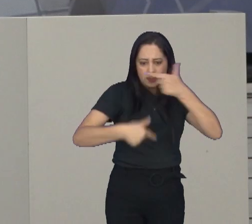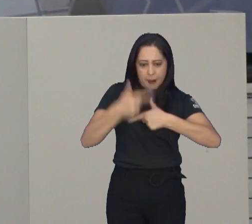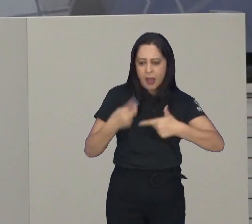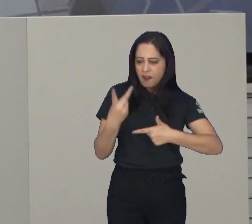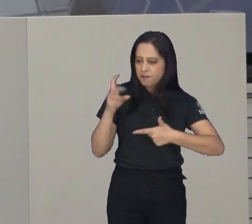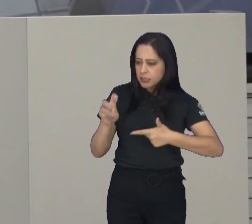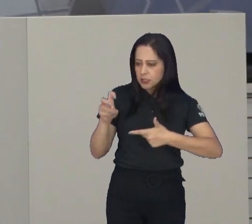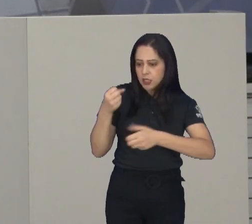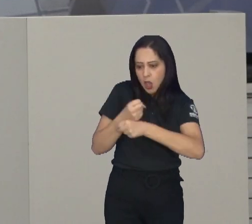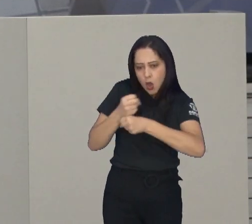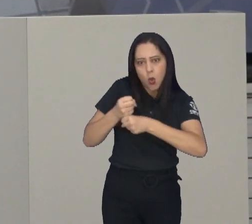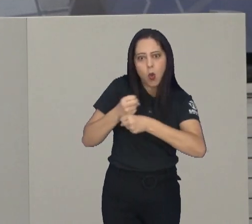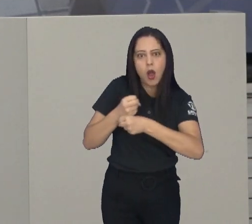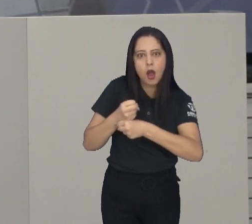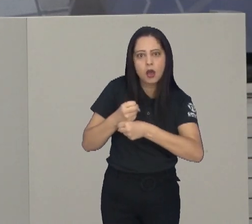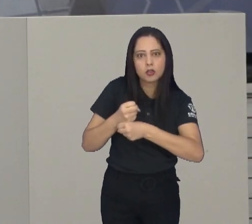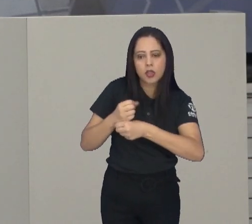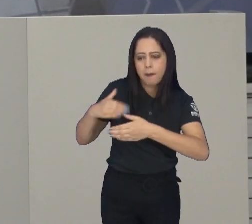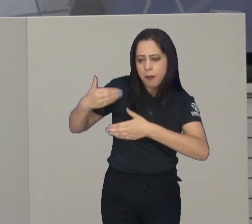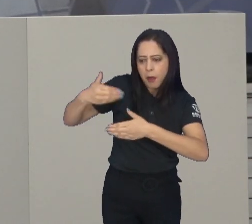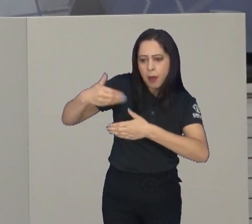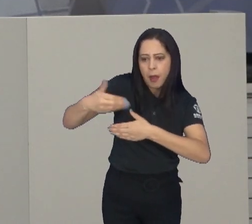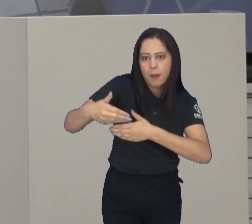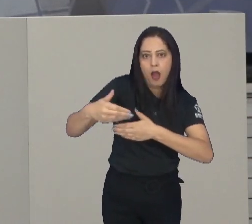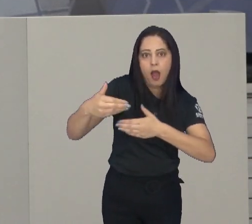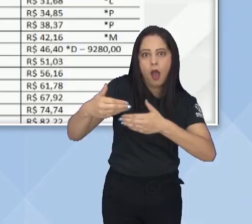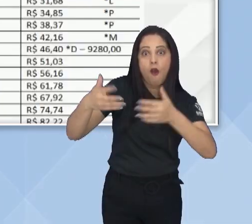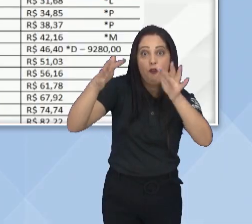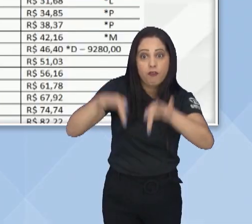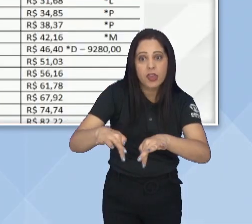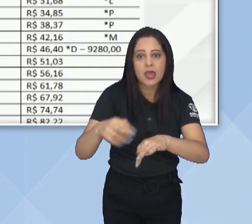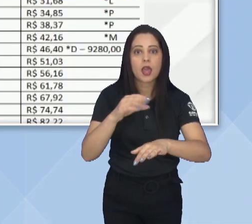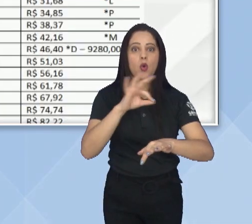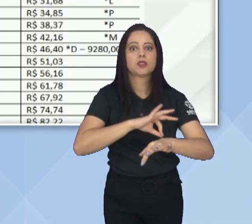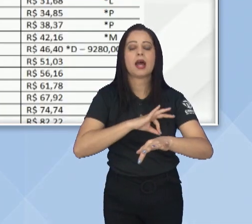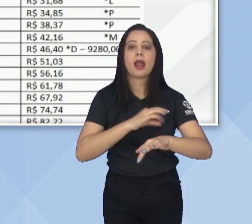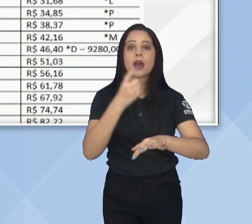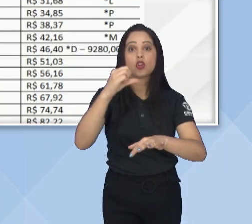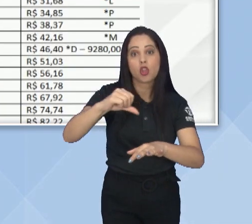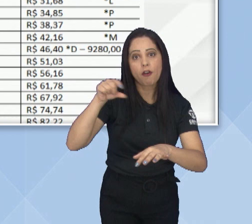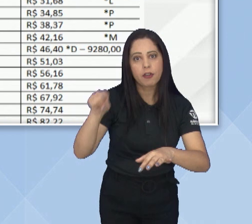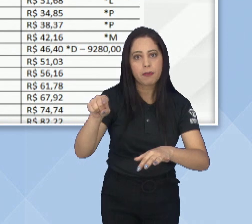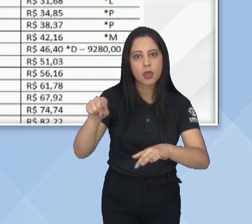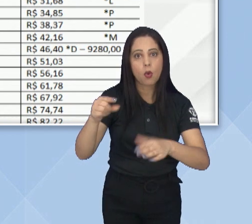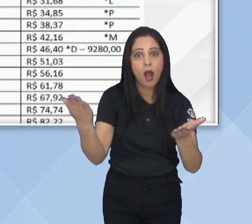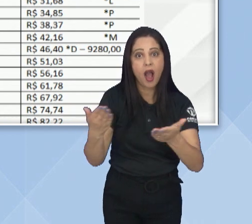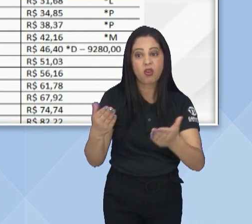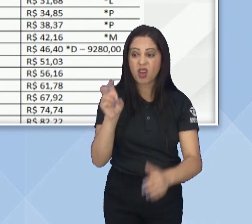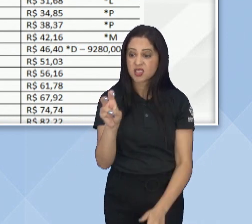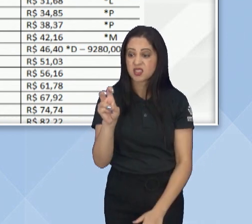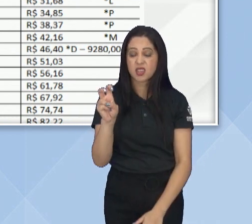iria receber R$ 9.478, ele vai passar a receber